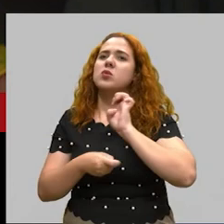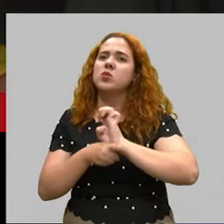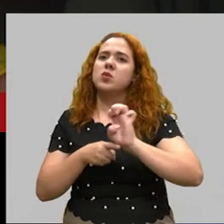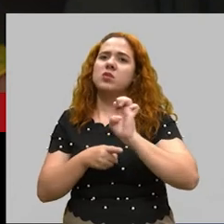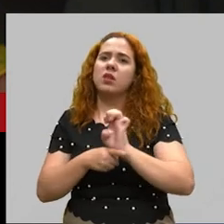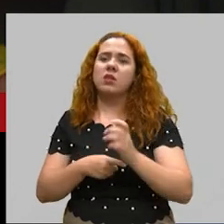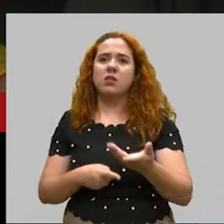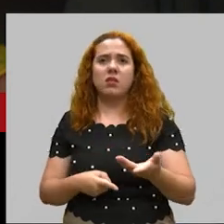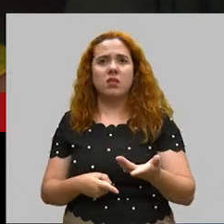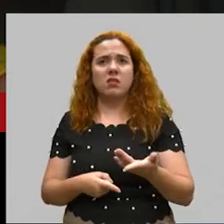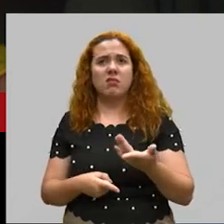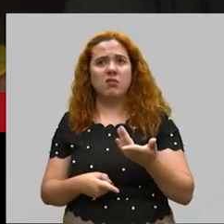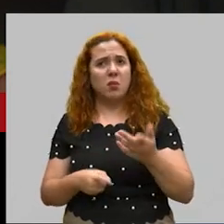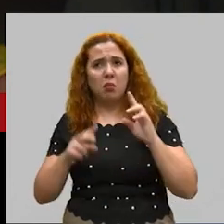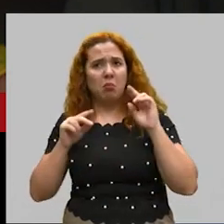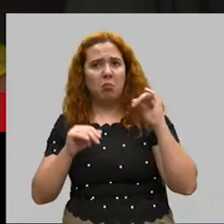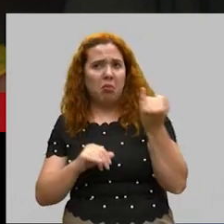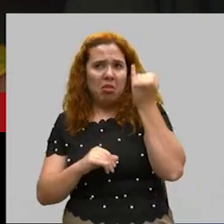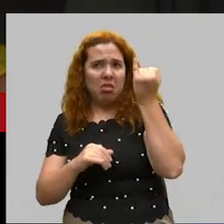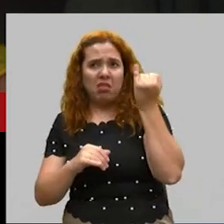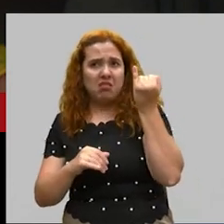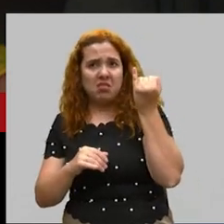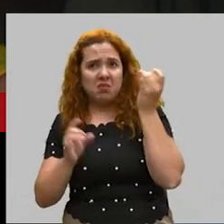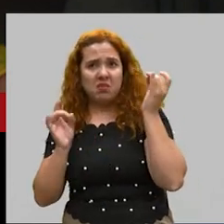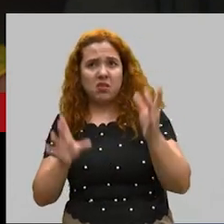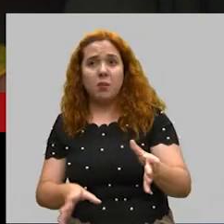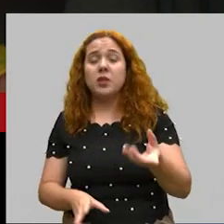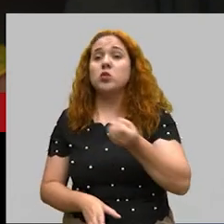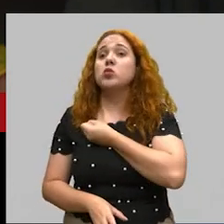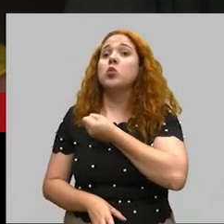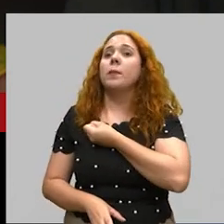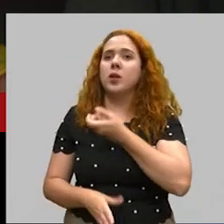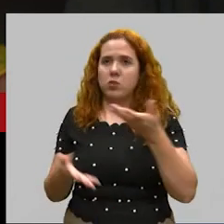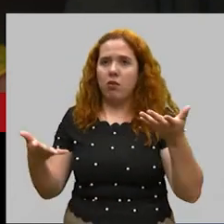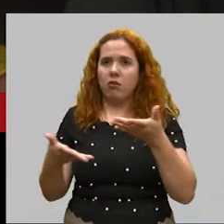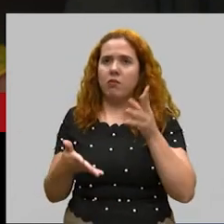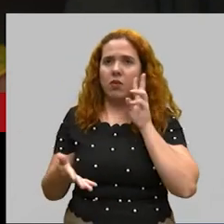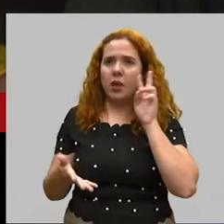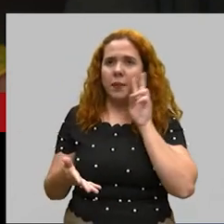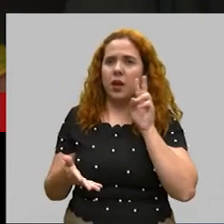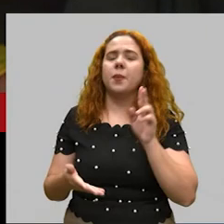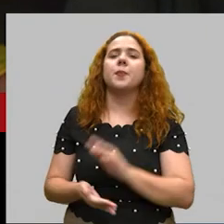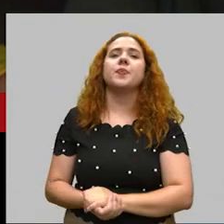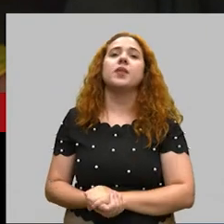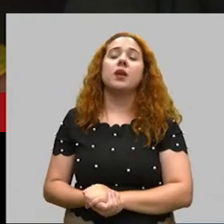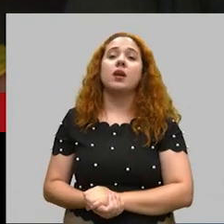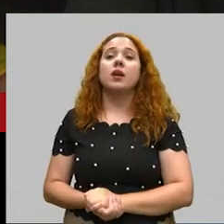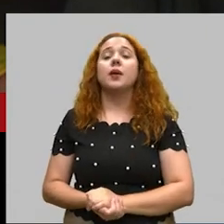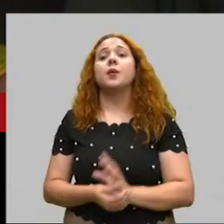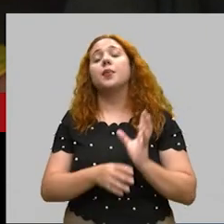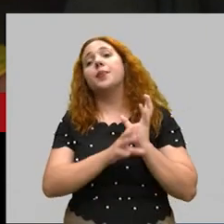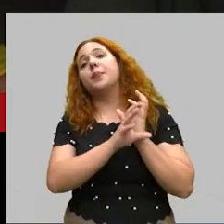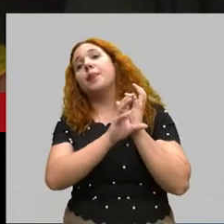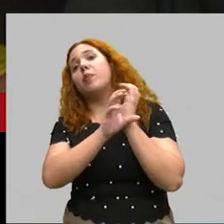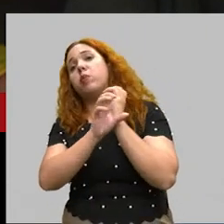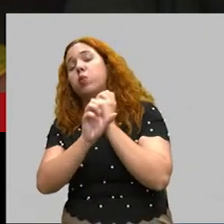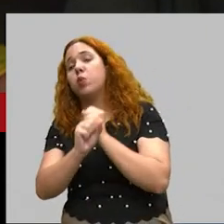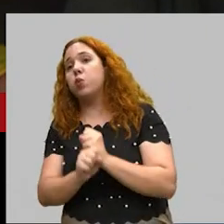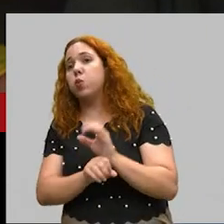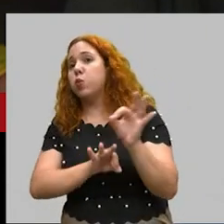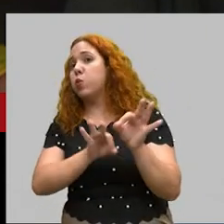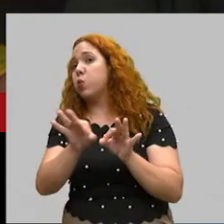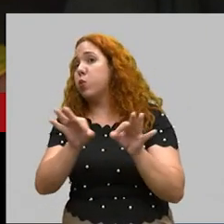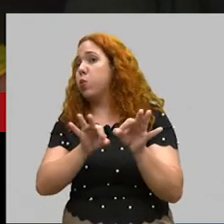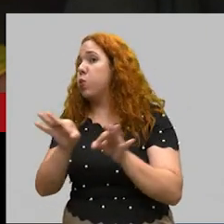que a gente não tem importância Então vamos pros números né segundo Censo os últimos censos fazendo